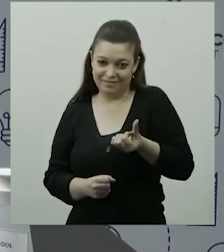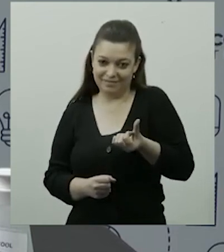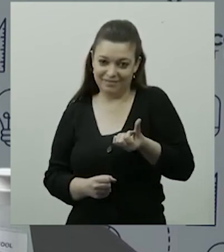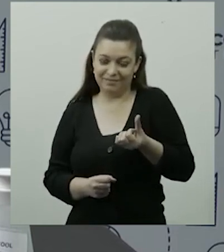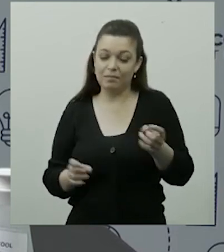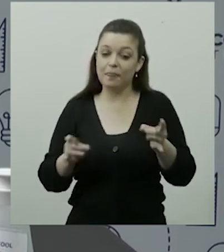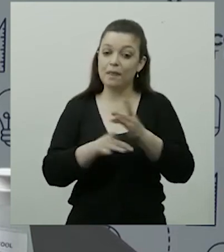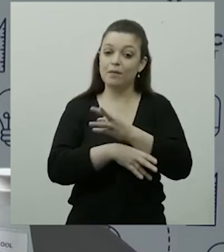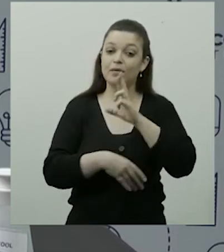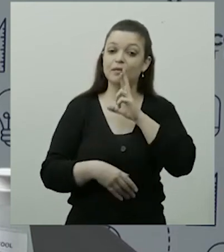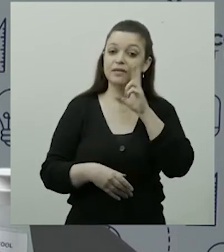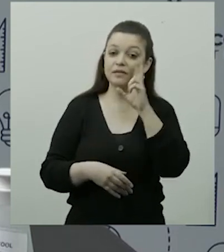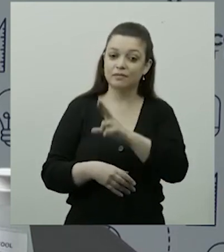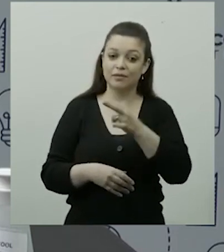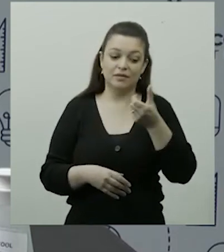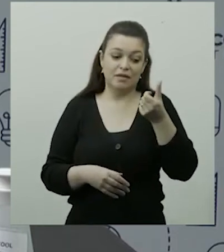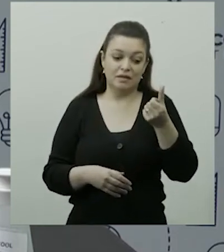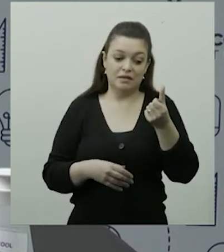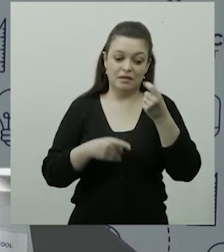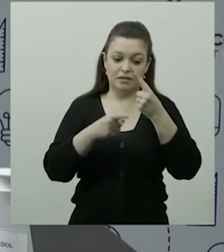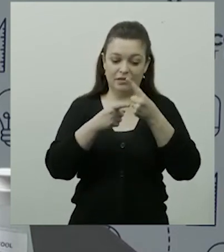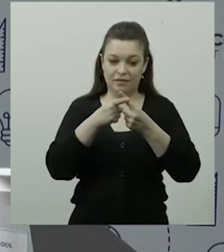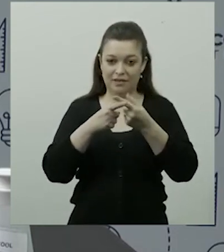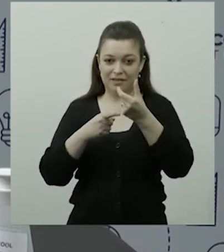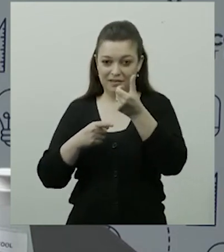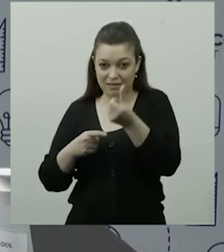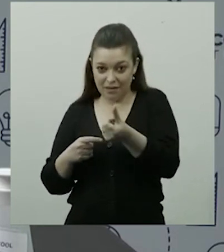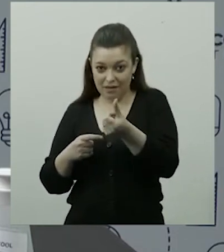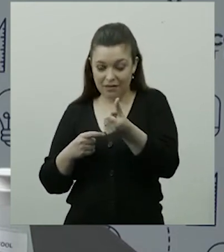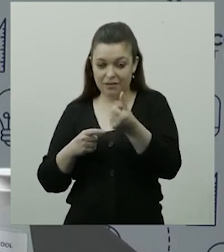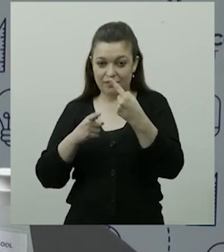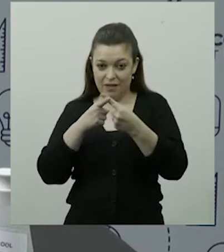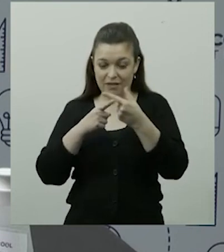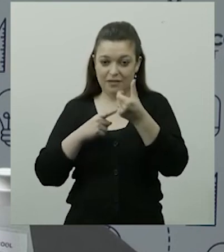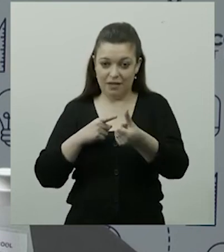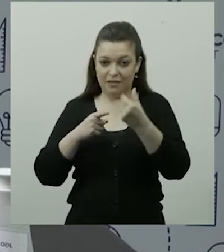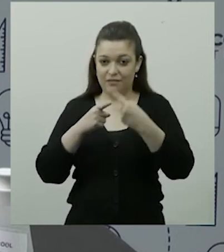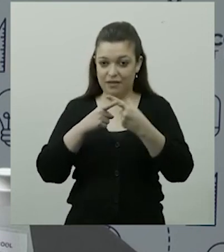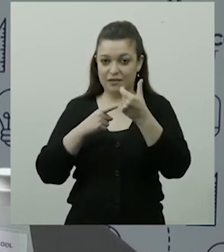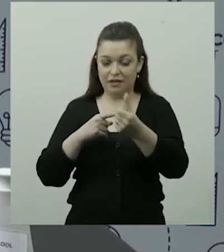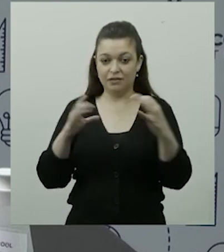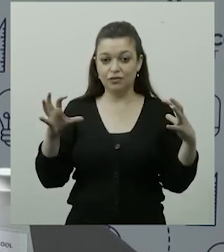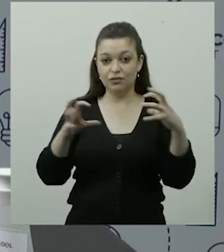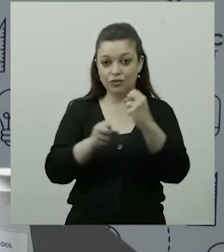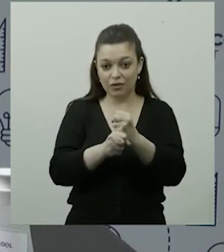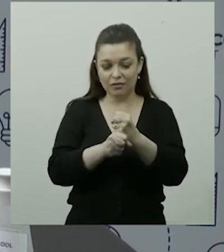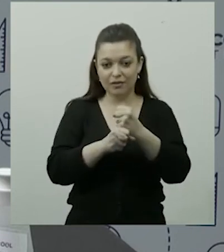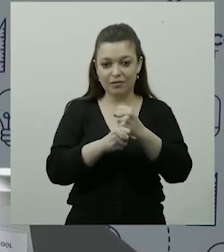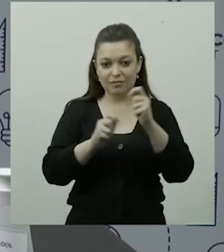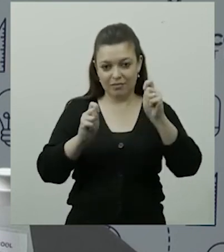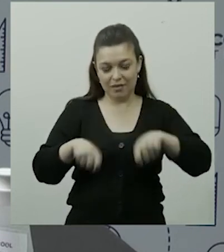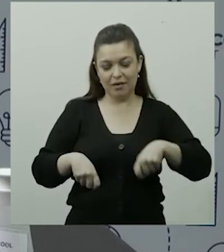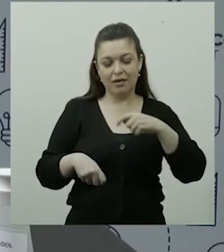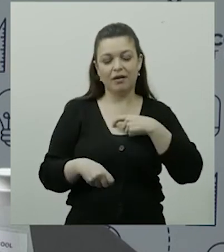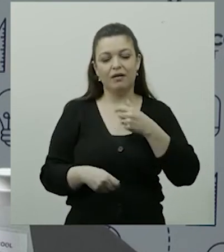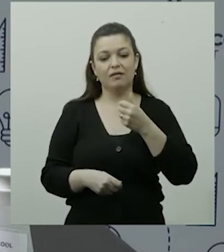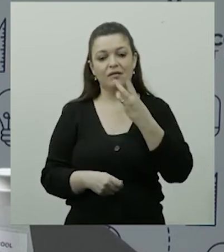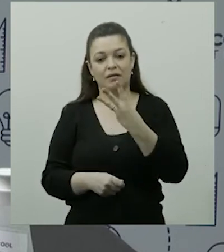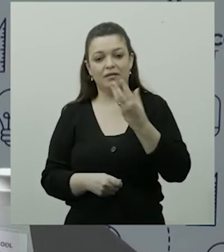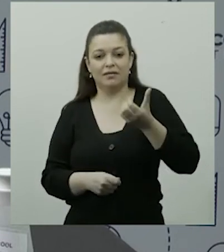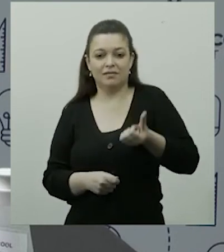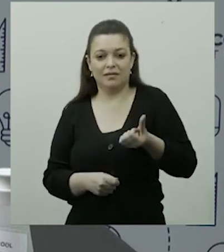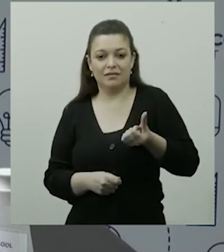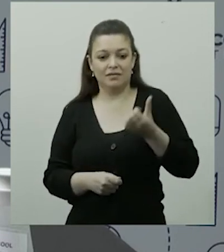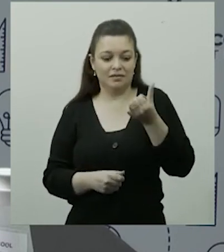36. Então, 6 elevado a 2 é igual a 36. Então, a próxima peça do dominó